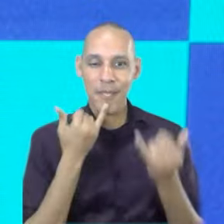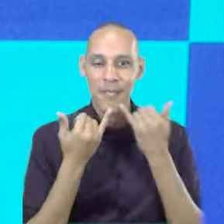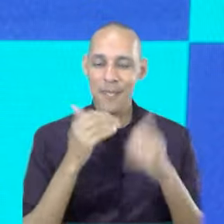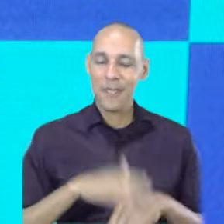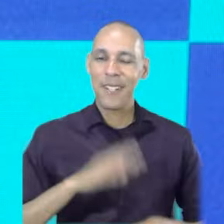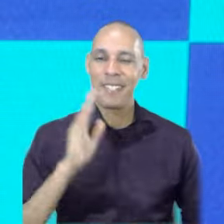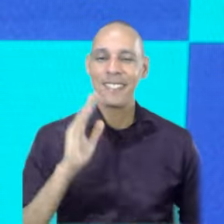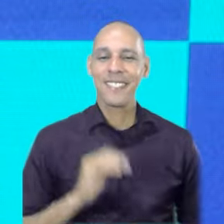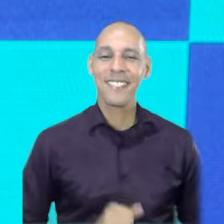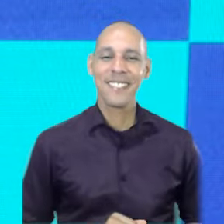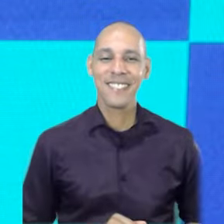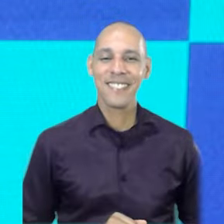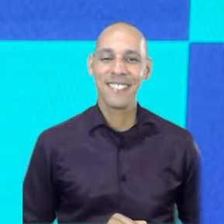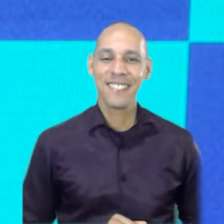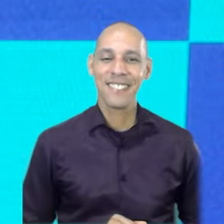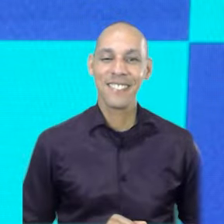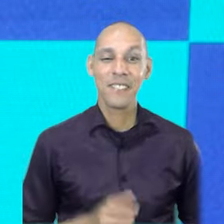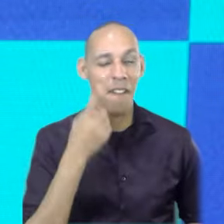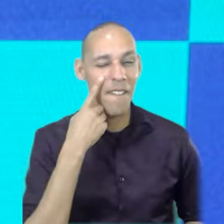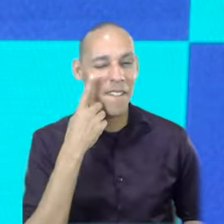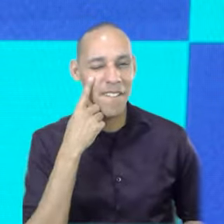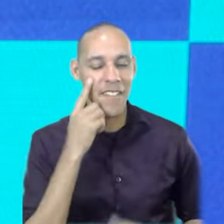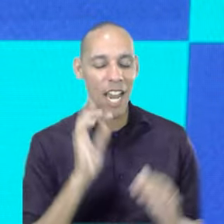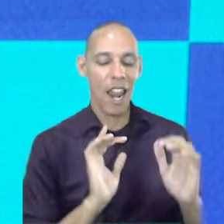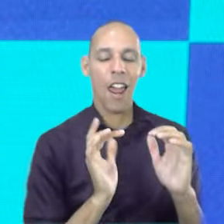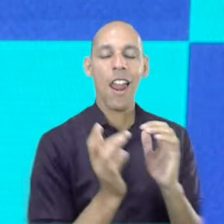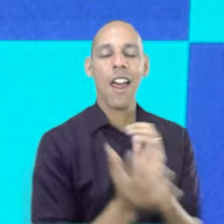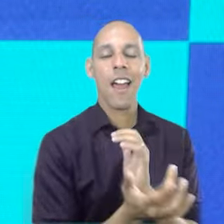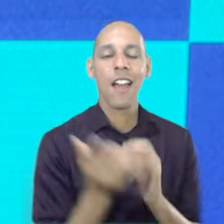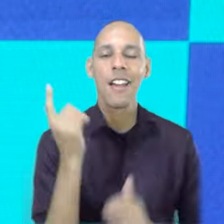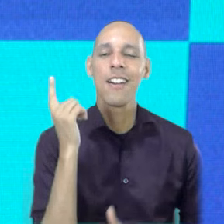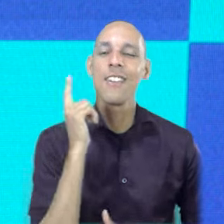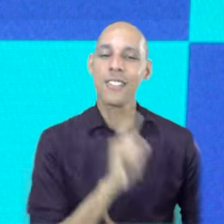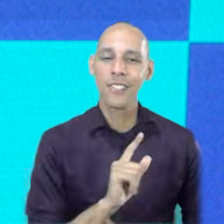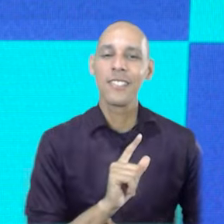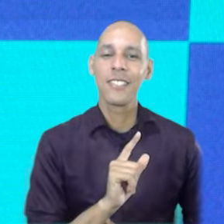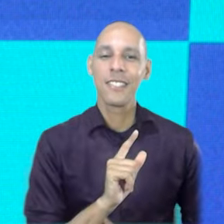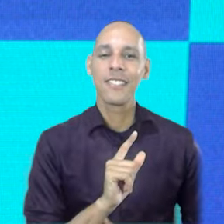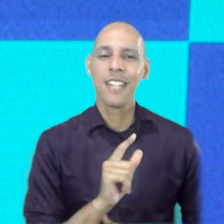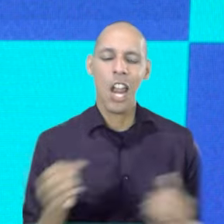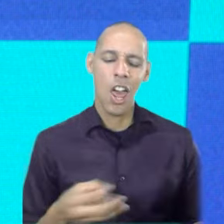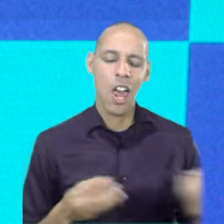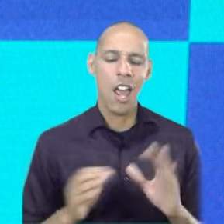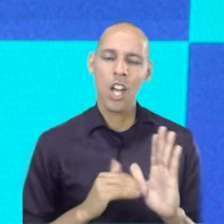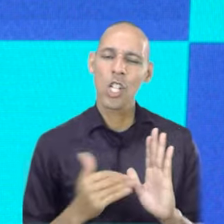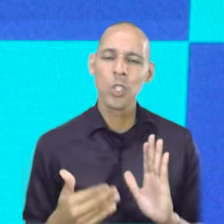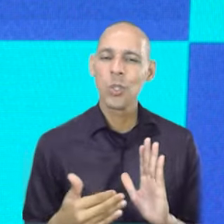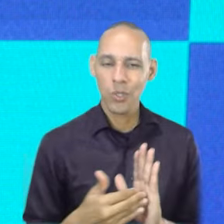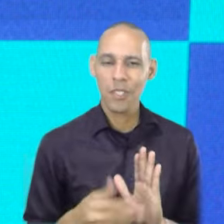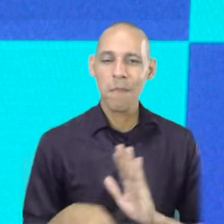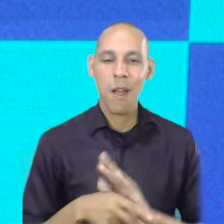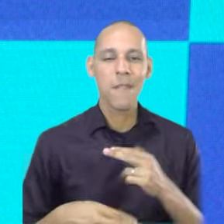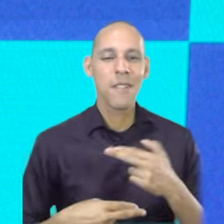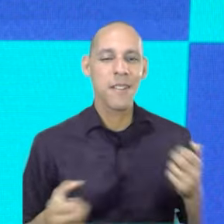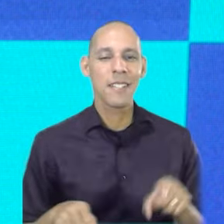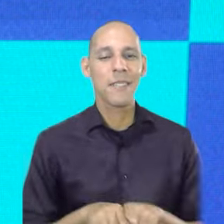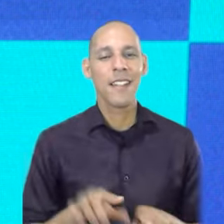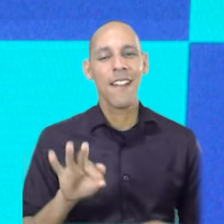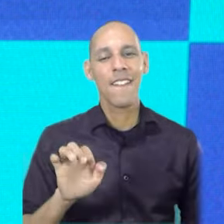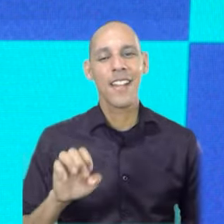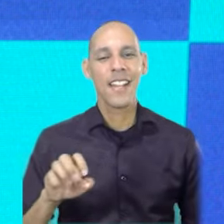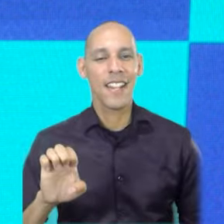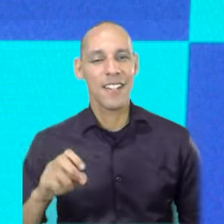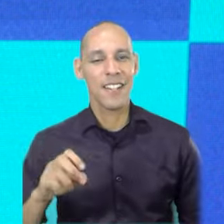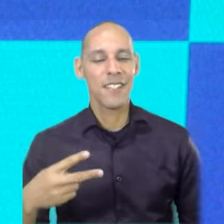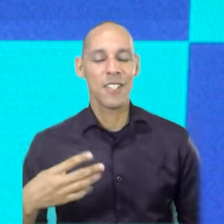Fique ligado nas nossas redes sociais para ficar por dentro de todas as novidades do Sebrae e da FE24. Lembrando que durante